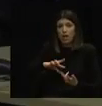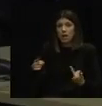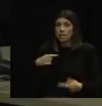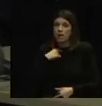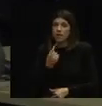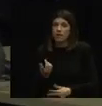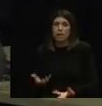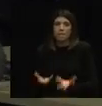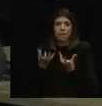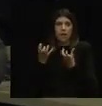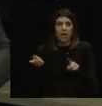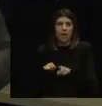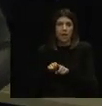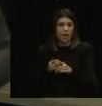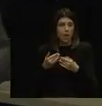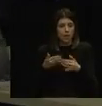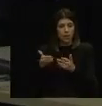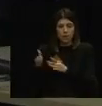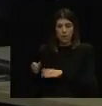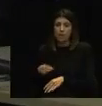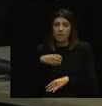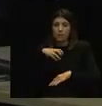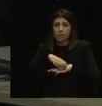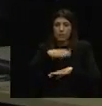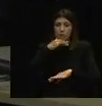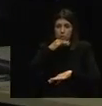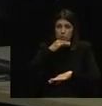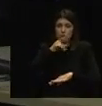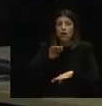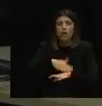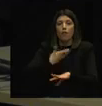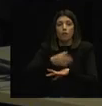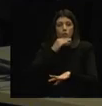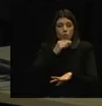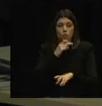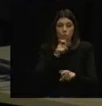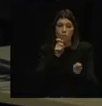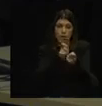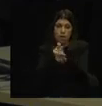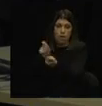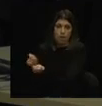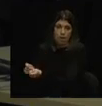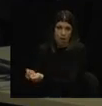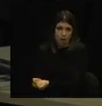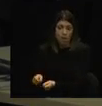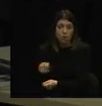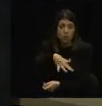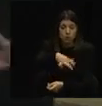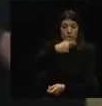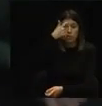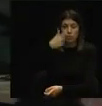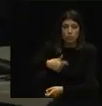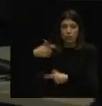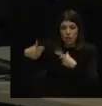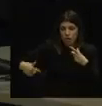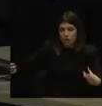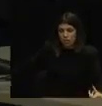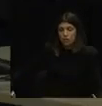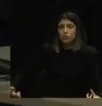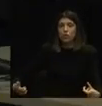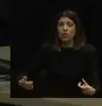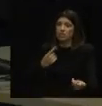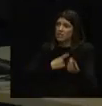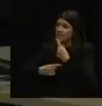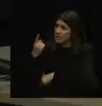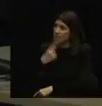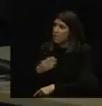refere pretender reativar e reabrir esquadras ou reforçar o policiamento de proximidade nos locais em que a população legitimamente as